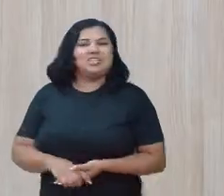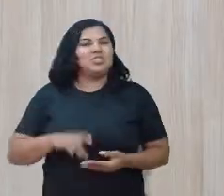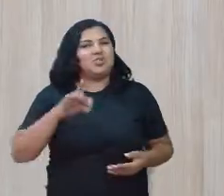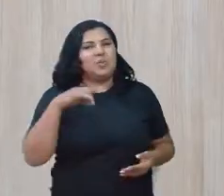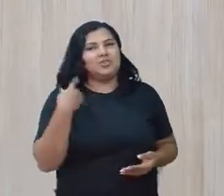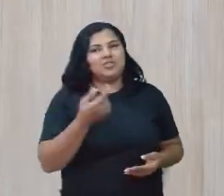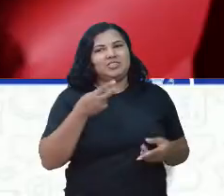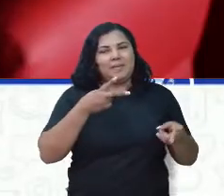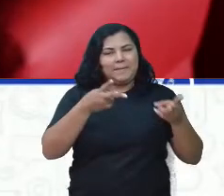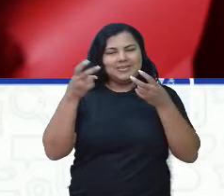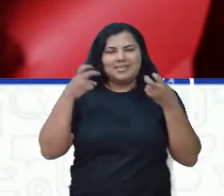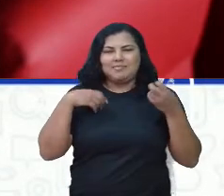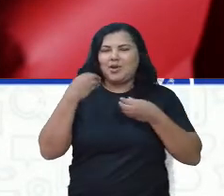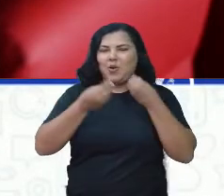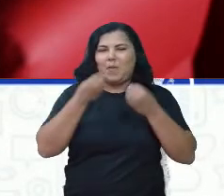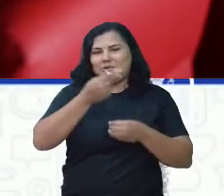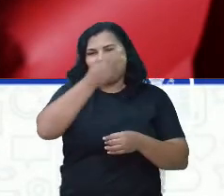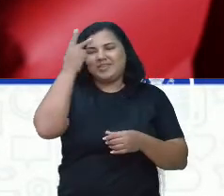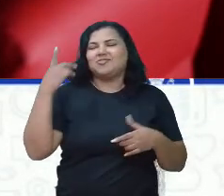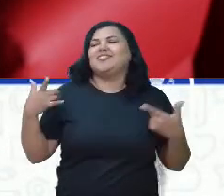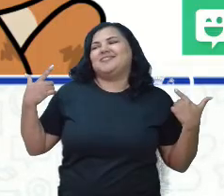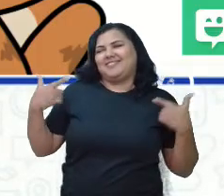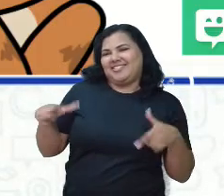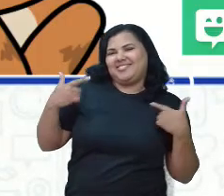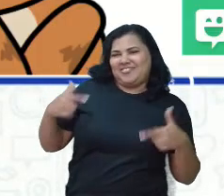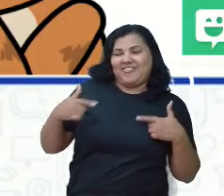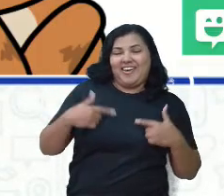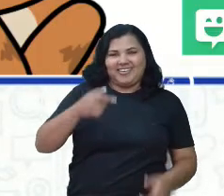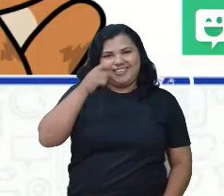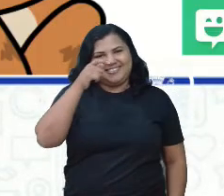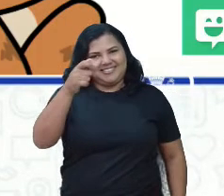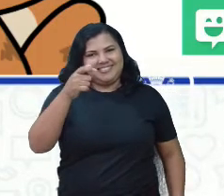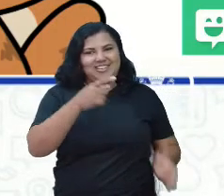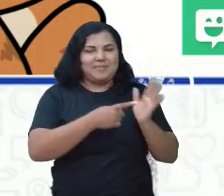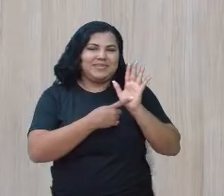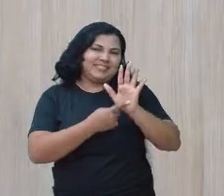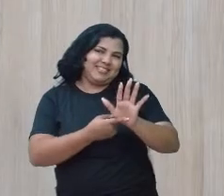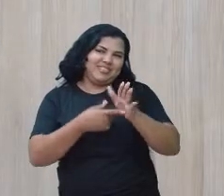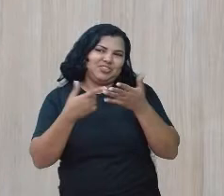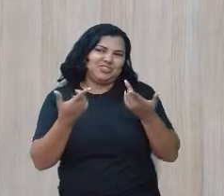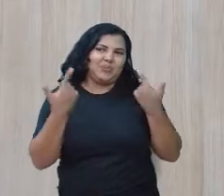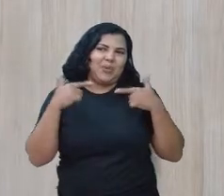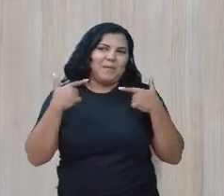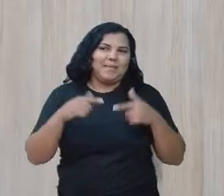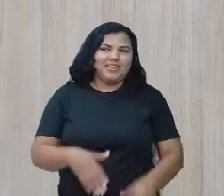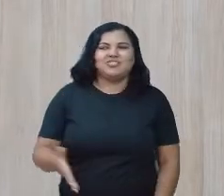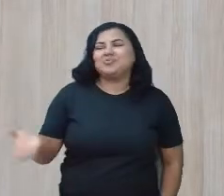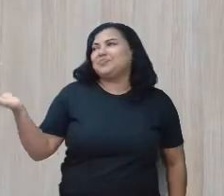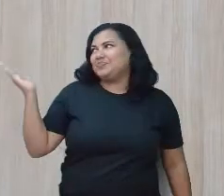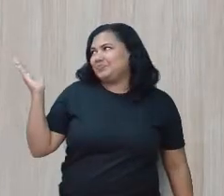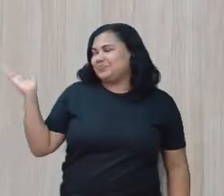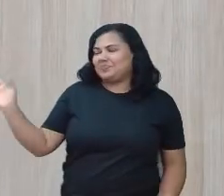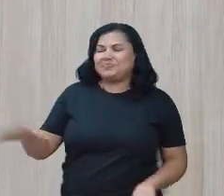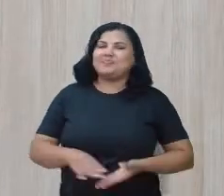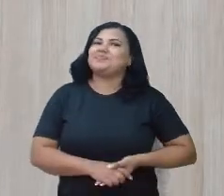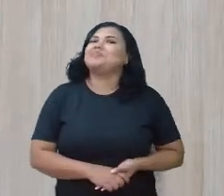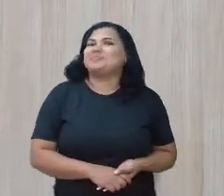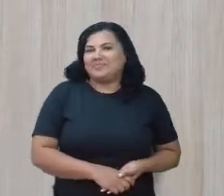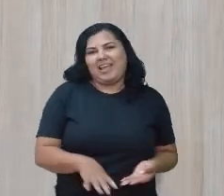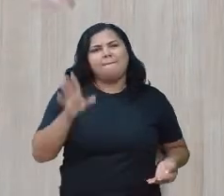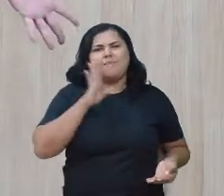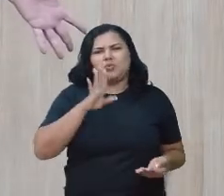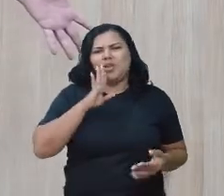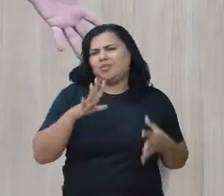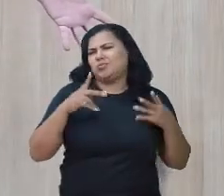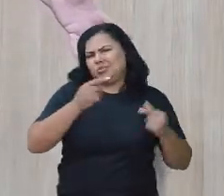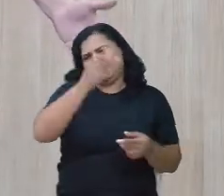o público se diverte assistindo comédias. E bora lá, vamos falar um pouquinho mais de comédia, né? Comédia é muito legal, todo